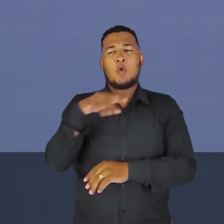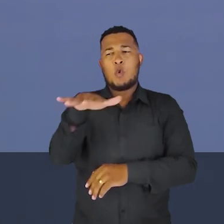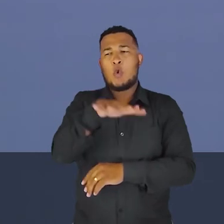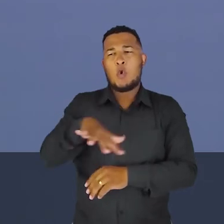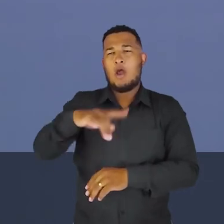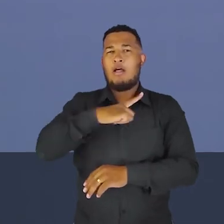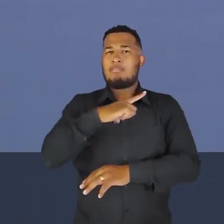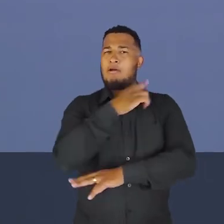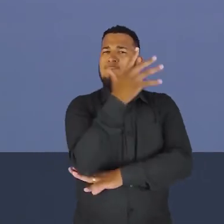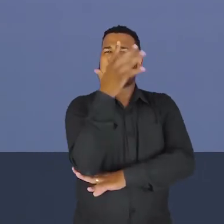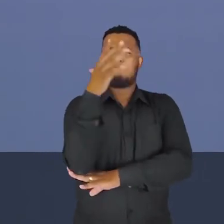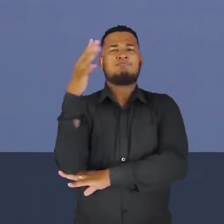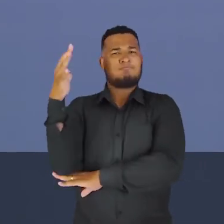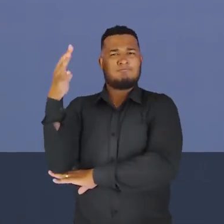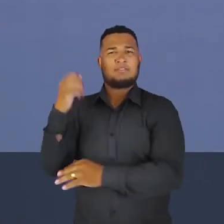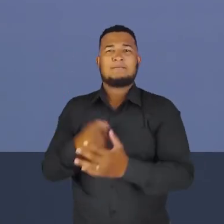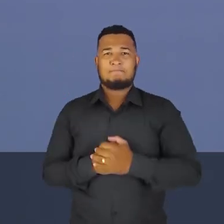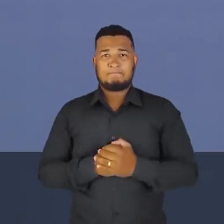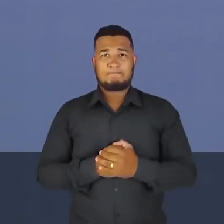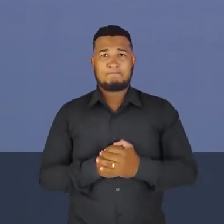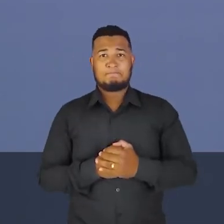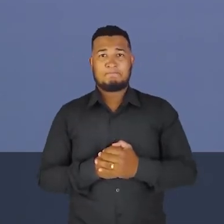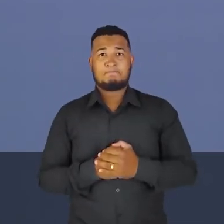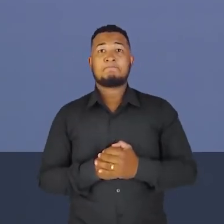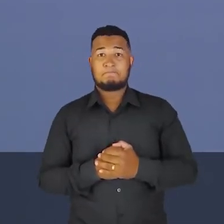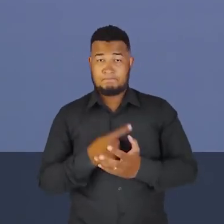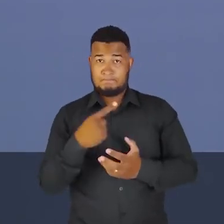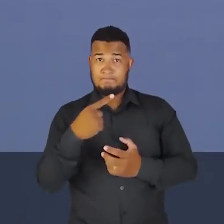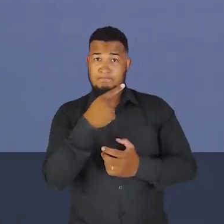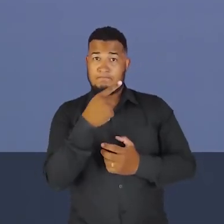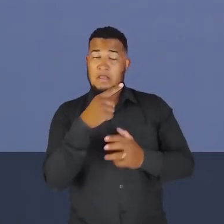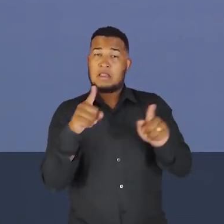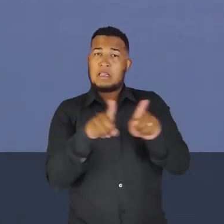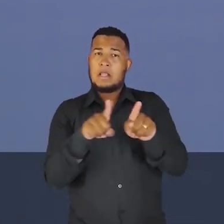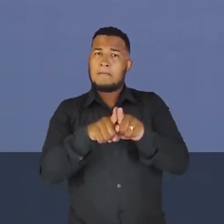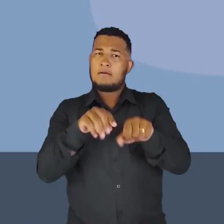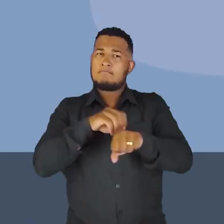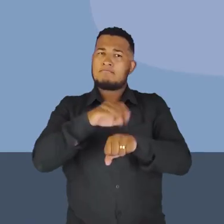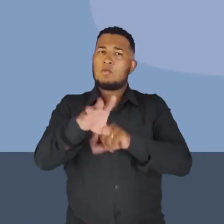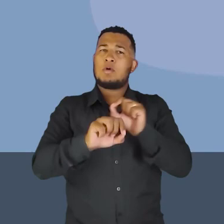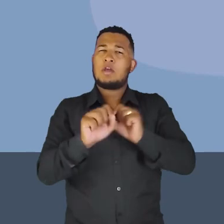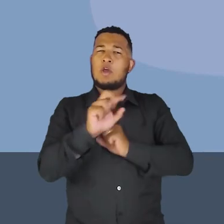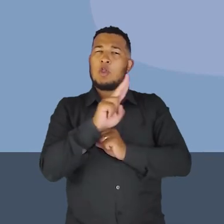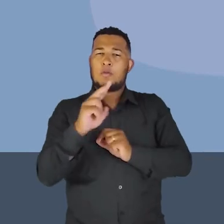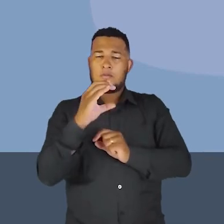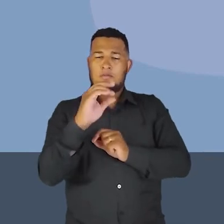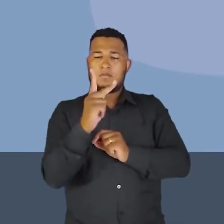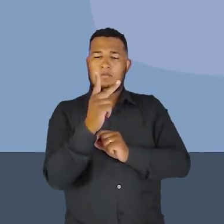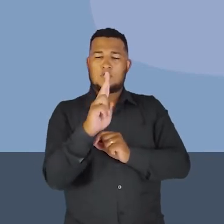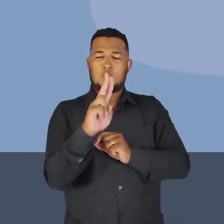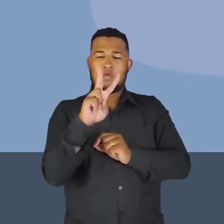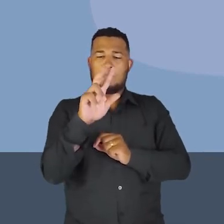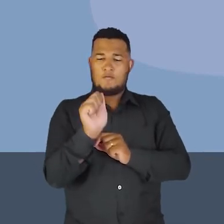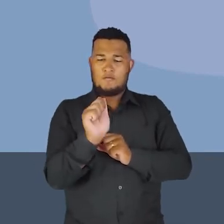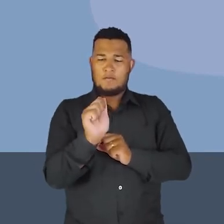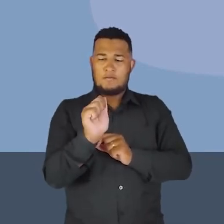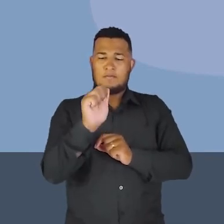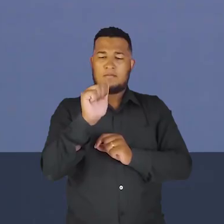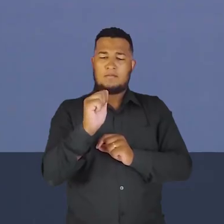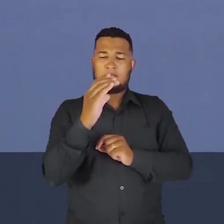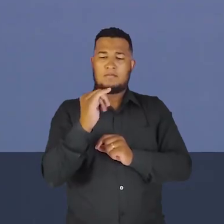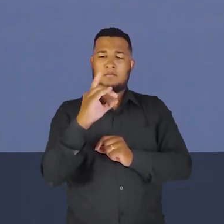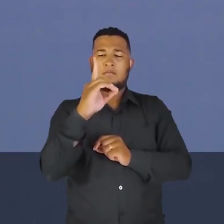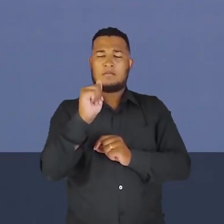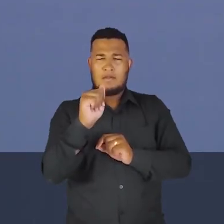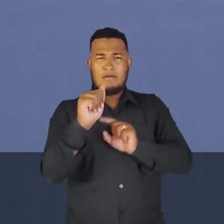áreas arborizadas. Bom, eu trouxe para vocês aqui a chuva ácida. Tá? Chuva ácida. Você já ouviu